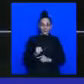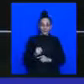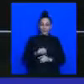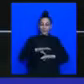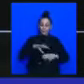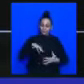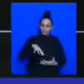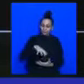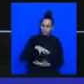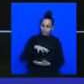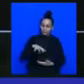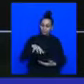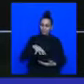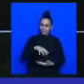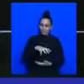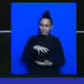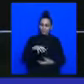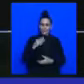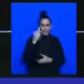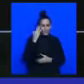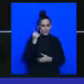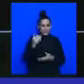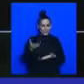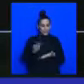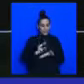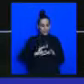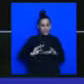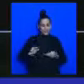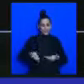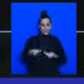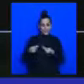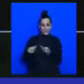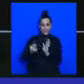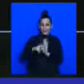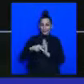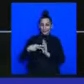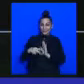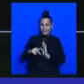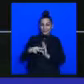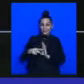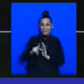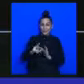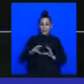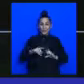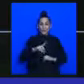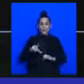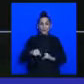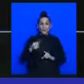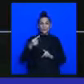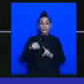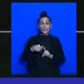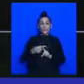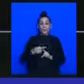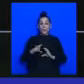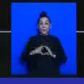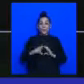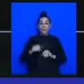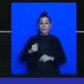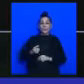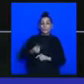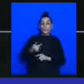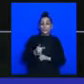Globo girando quem sabe hoje esse prêmio sai para você mais uma bola sorteada 77